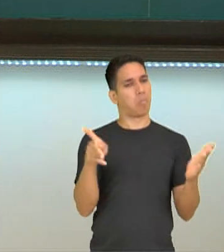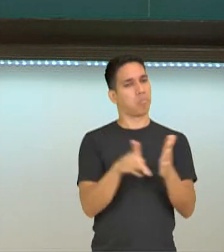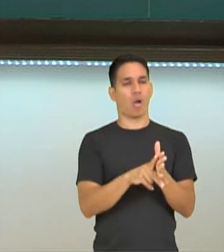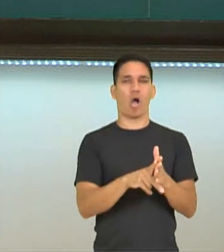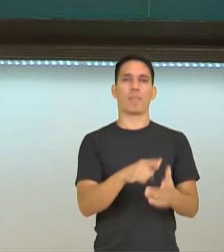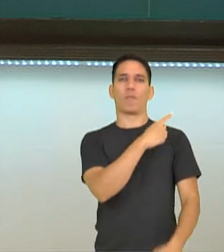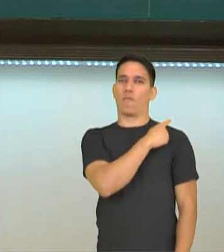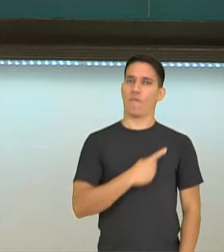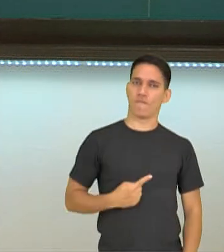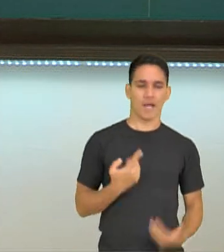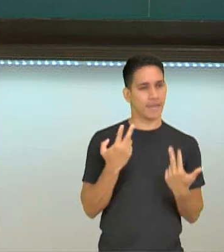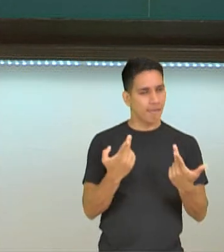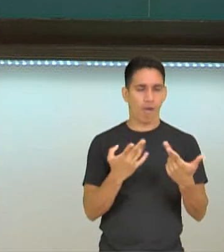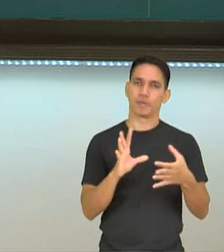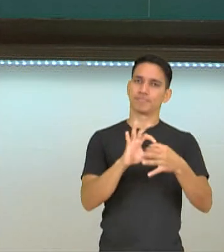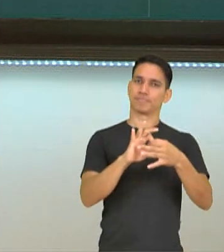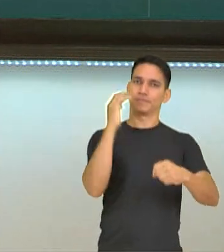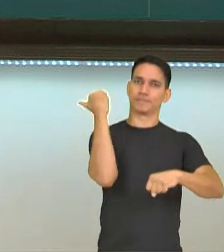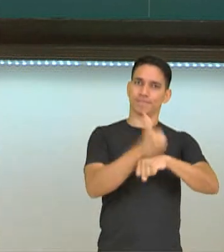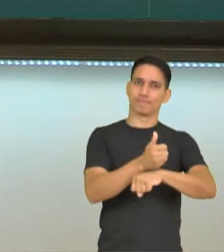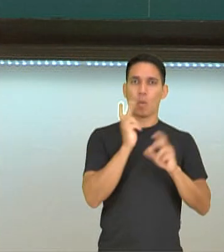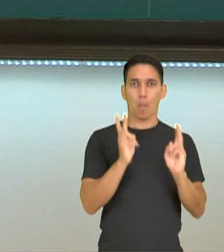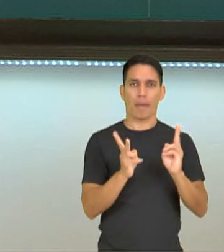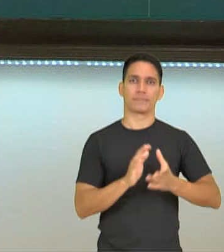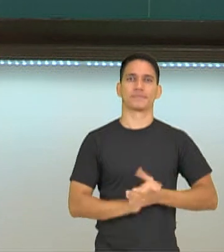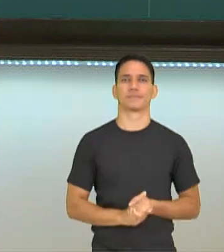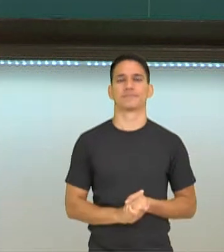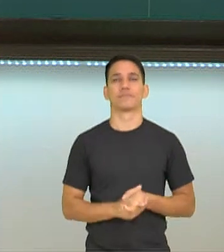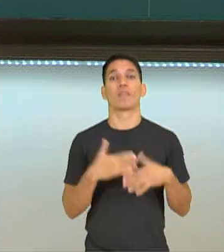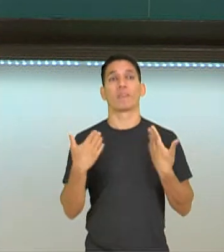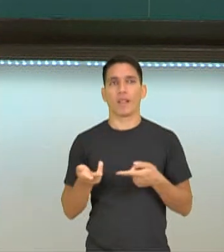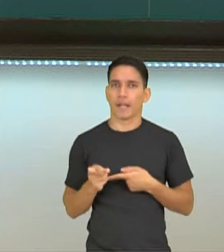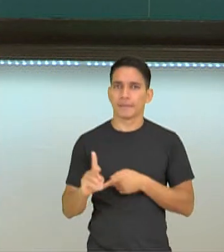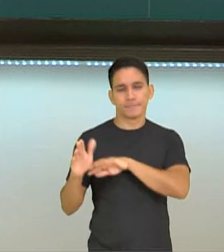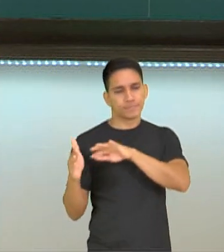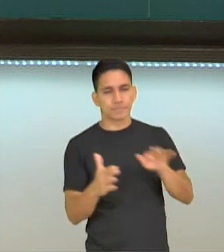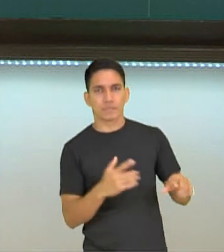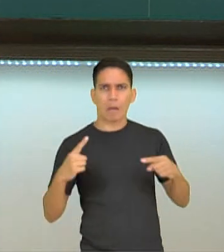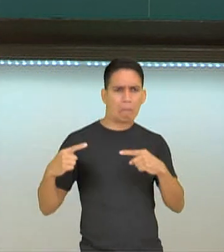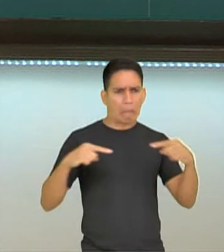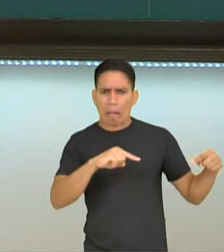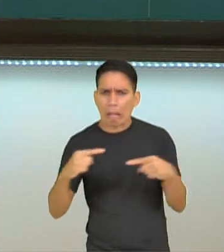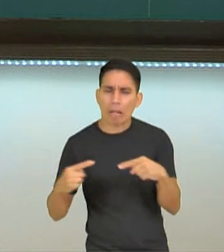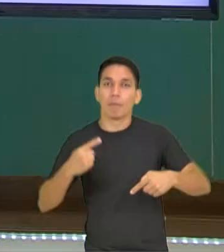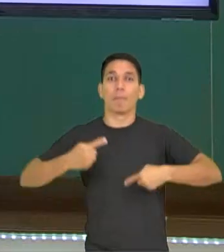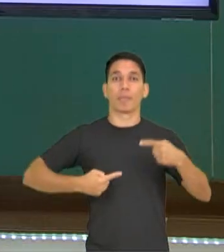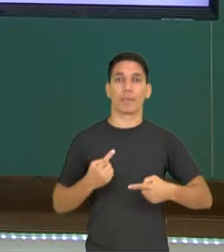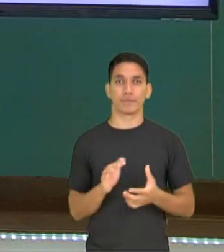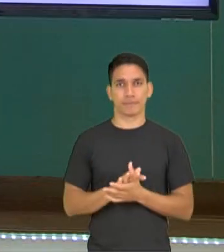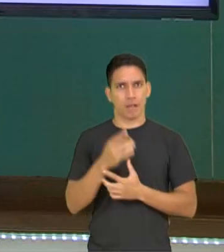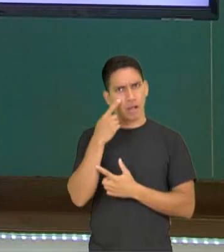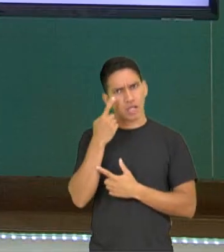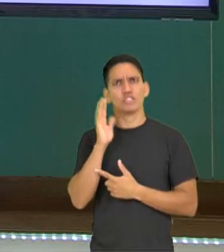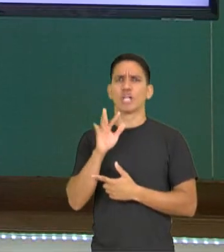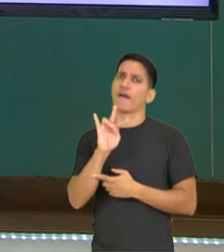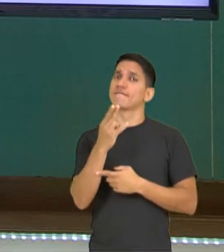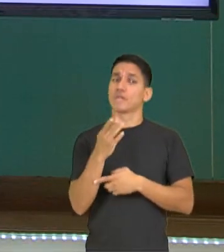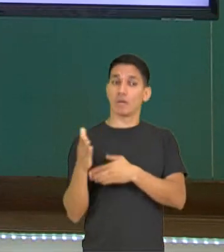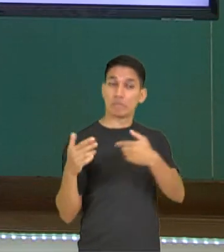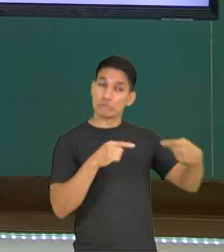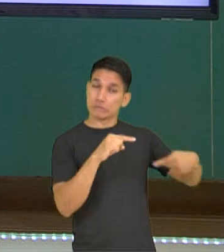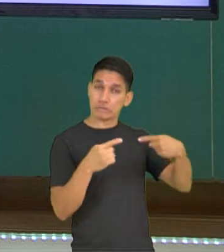o governo, o rei. Vamos partir agora para as disputas políticas. Vimos as disputas